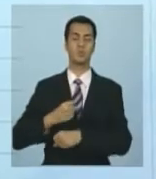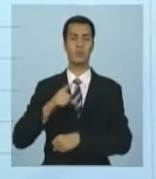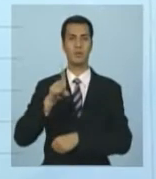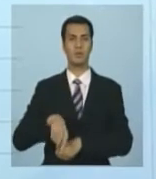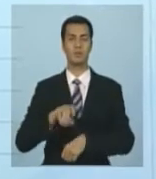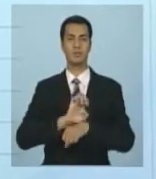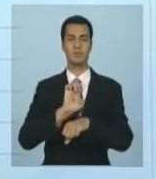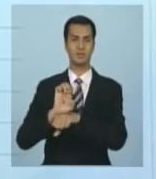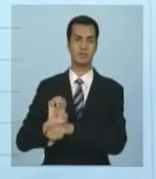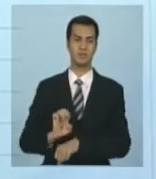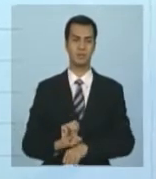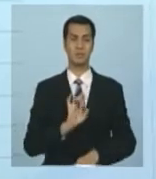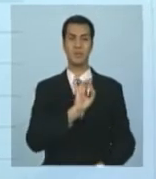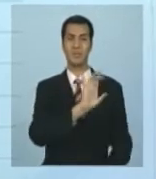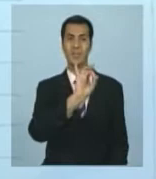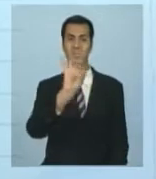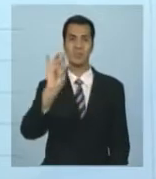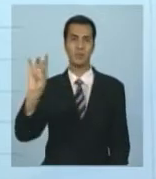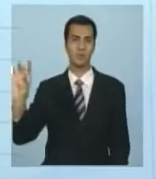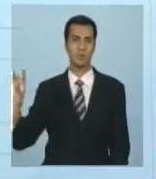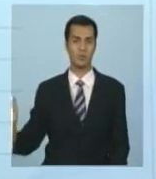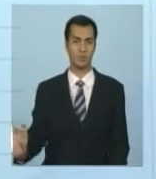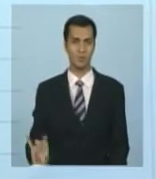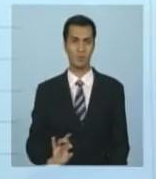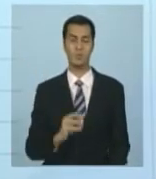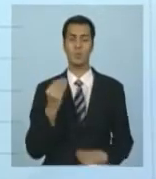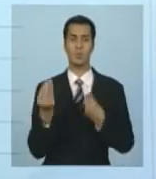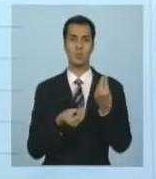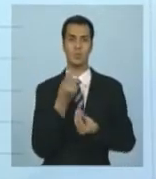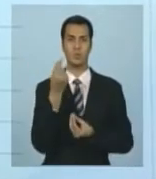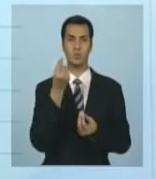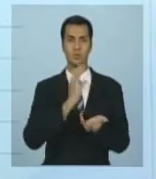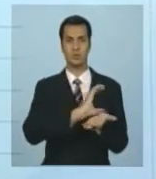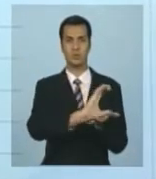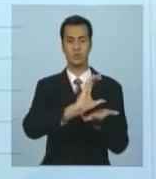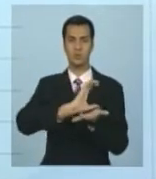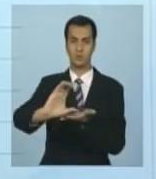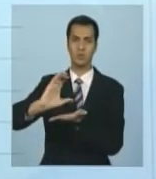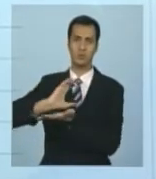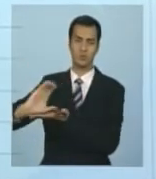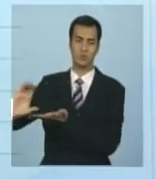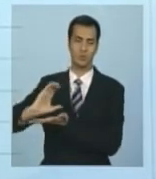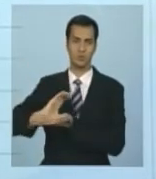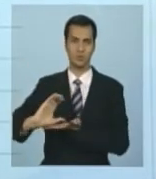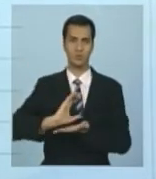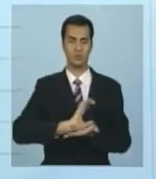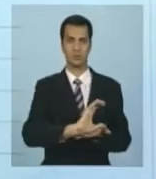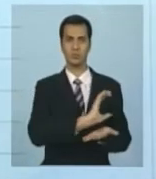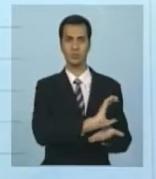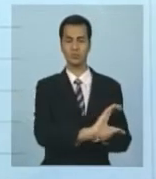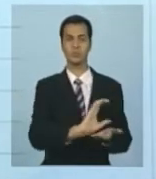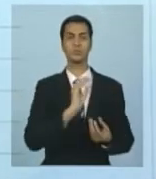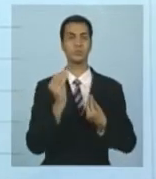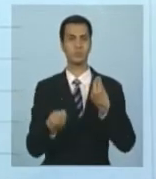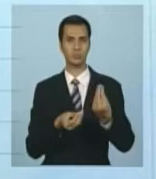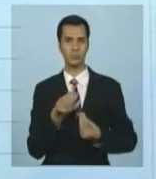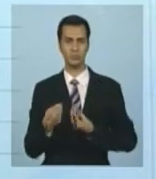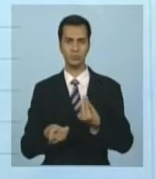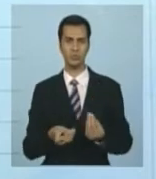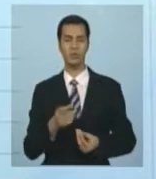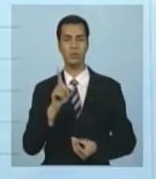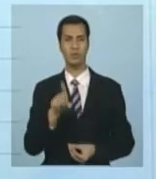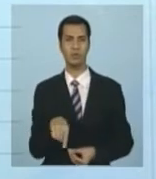da federação, como os recursos se distribuíram em relação a essa rubrica, que é